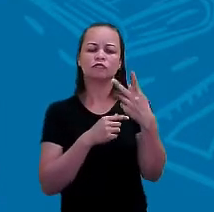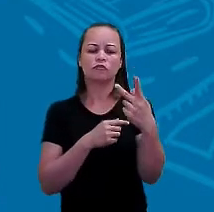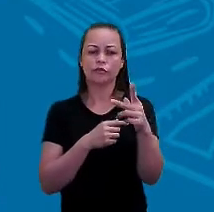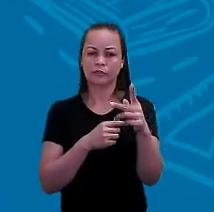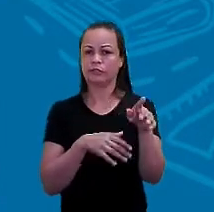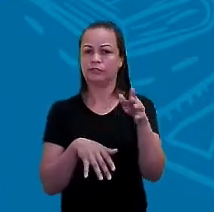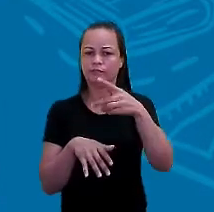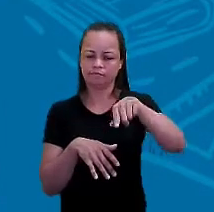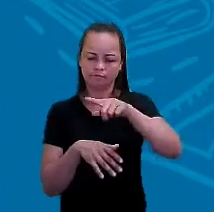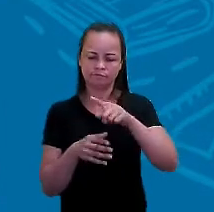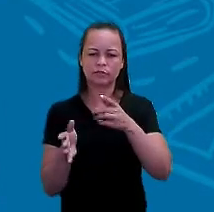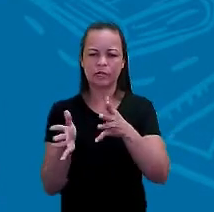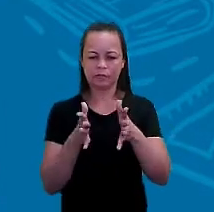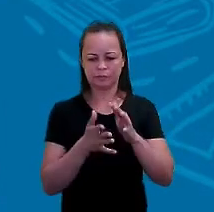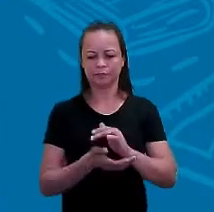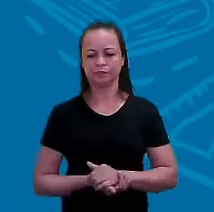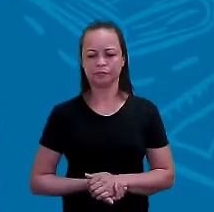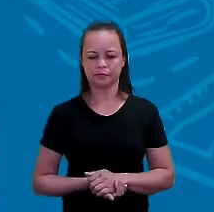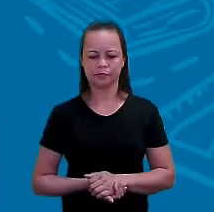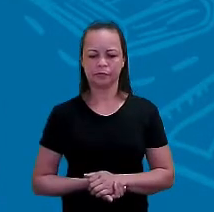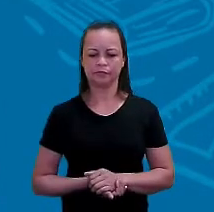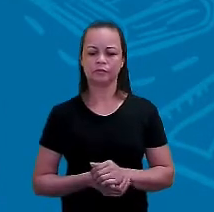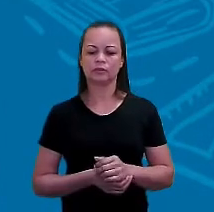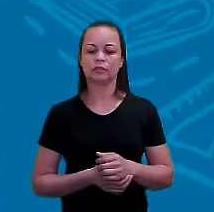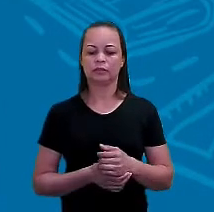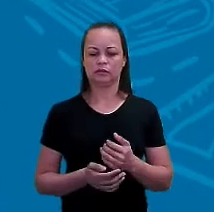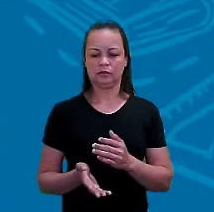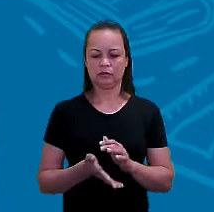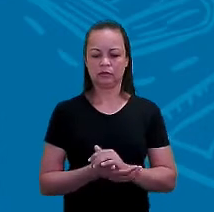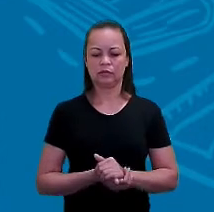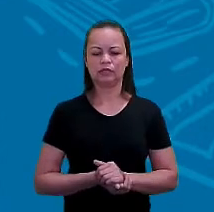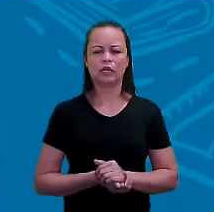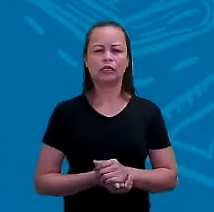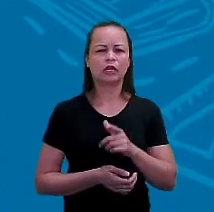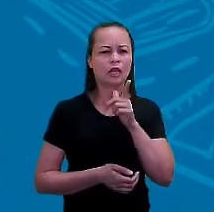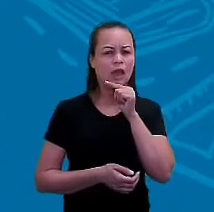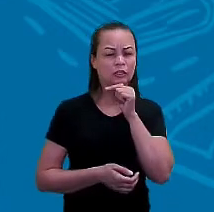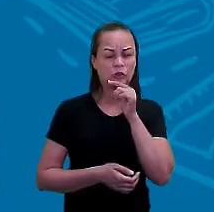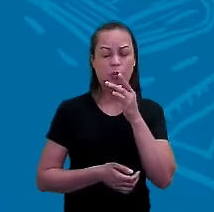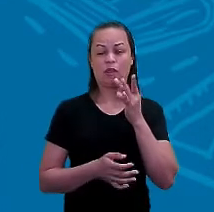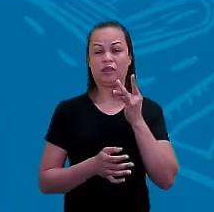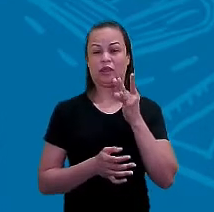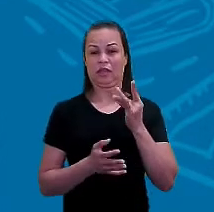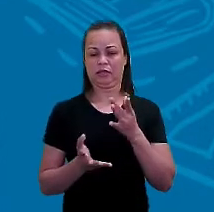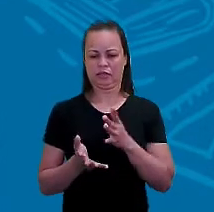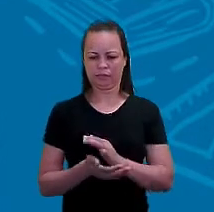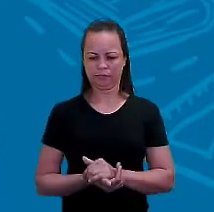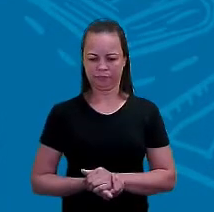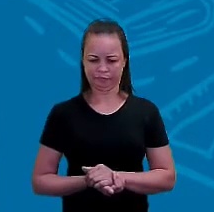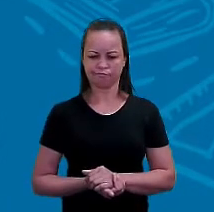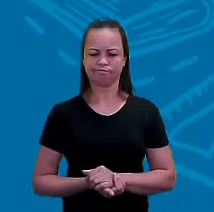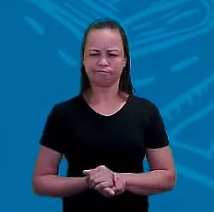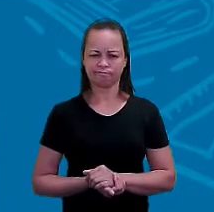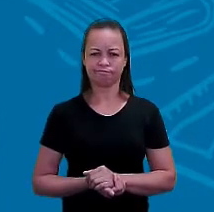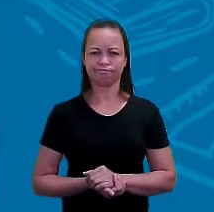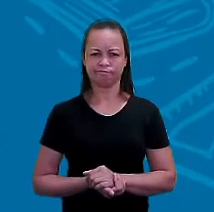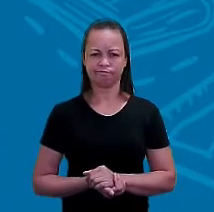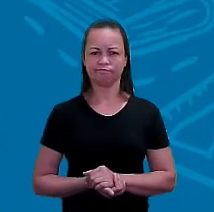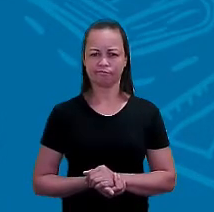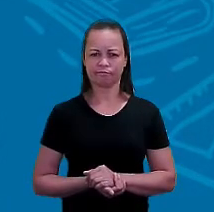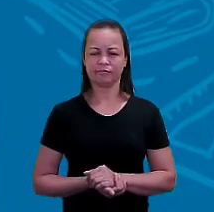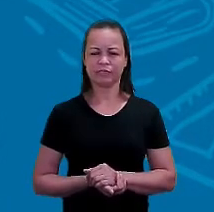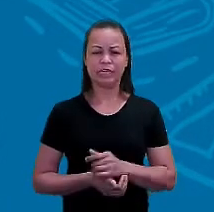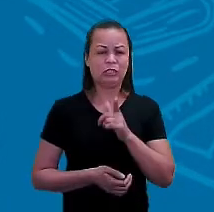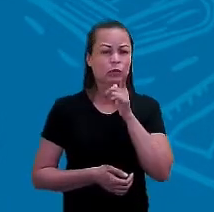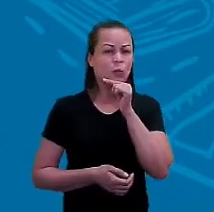bem direitinho comigo, let's go. So, I am so thirsty, I'm so thirsty. Eu estou com tanta sede,